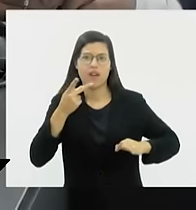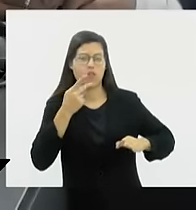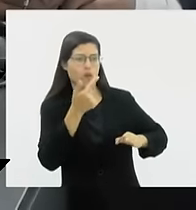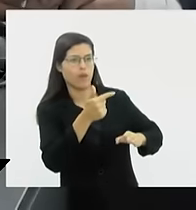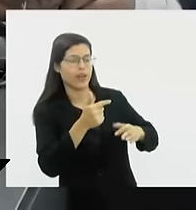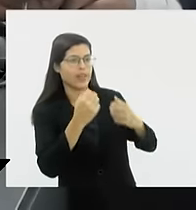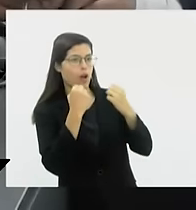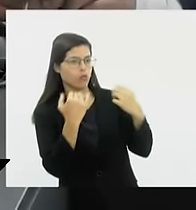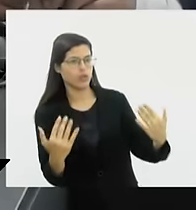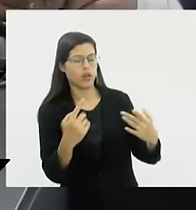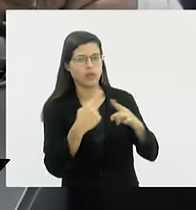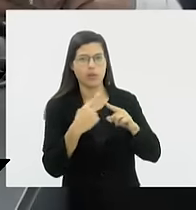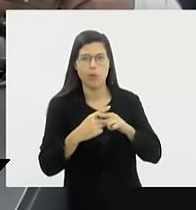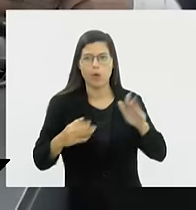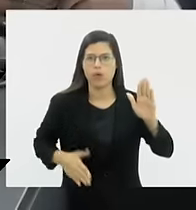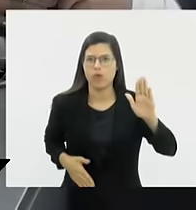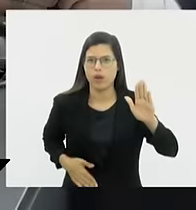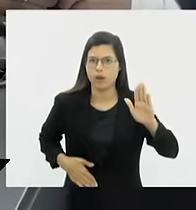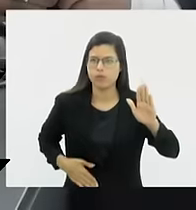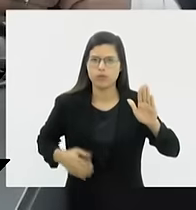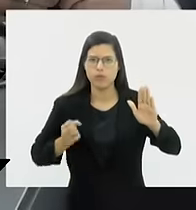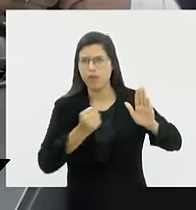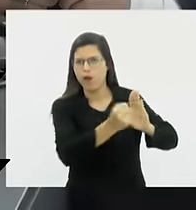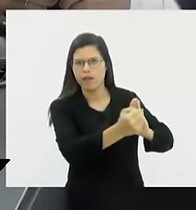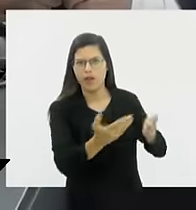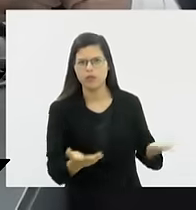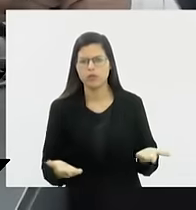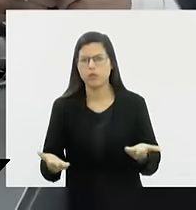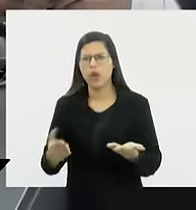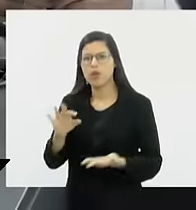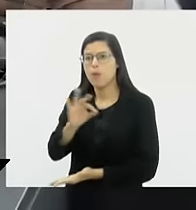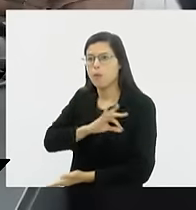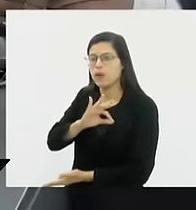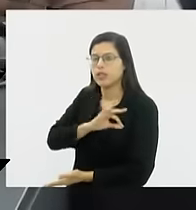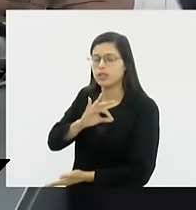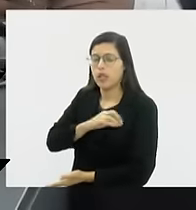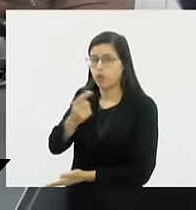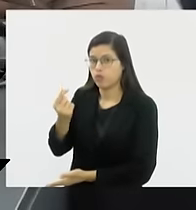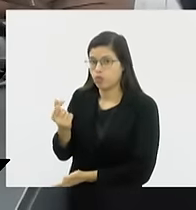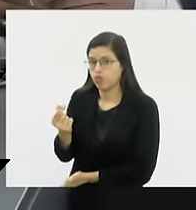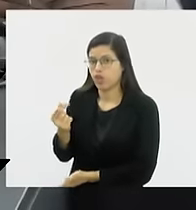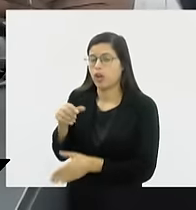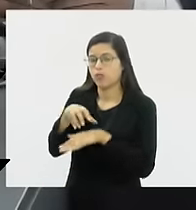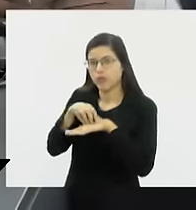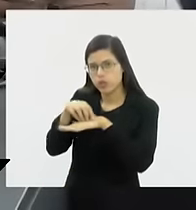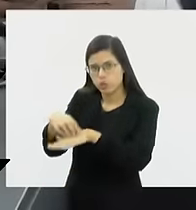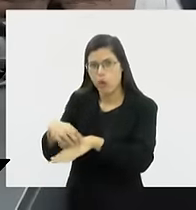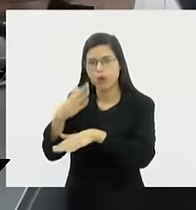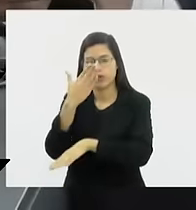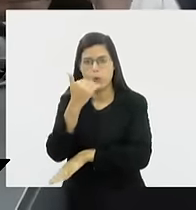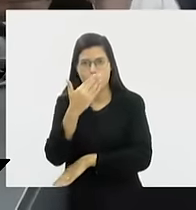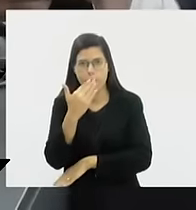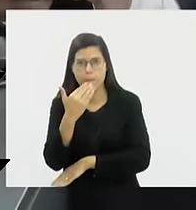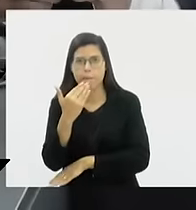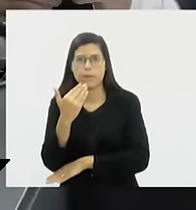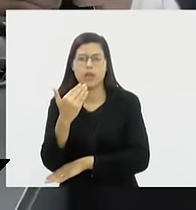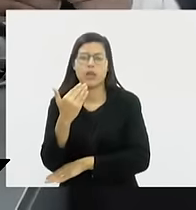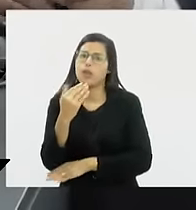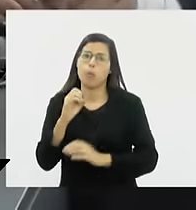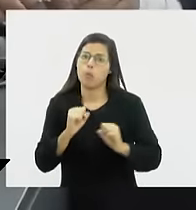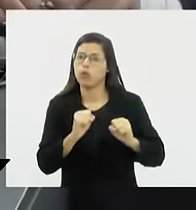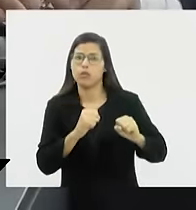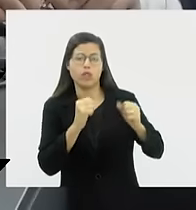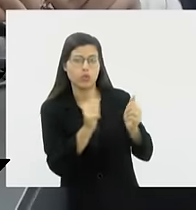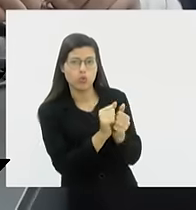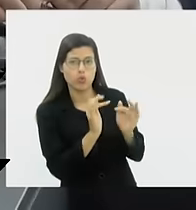porque o vagabundo não foi conduzido. E aí o policial pagou, gastou dinheiro com o seu transporte, gastou dinheiro com a sua comida, podendo estar com a sua família, não está, está